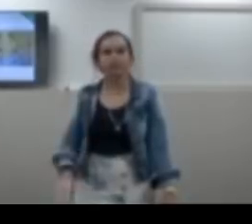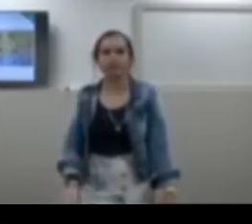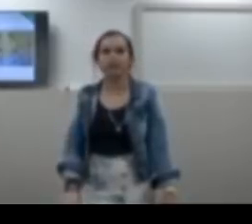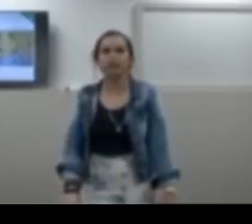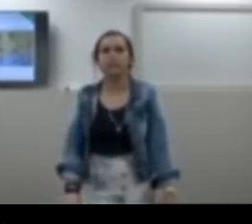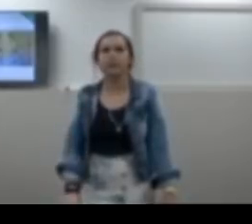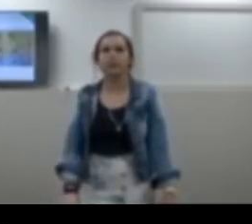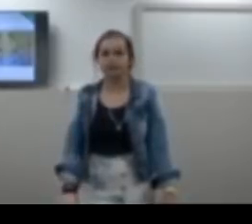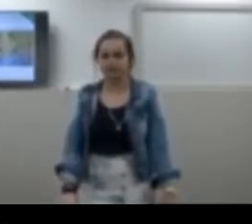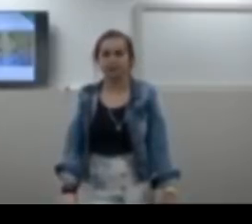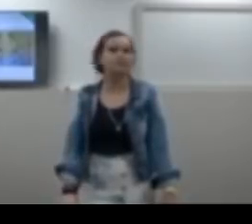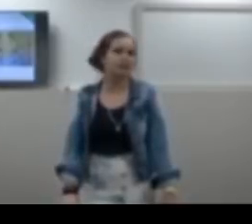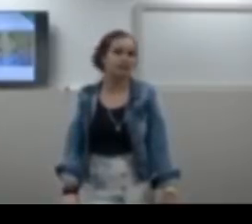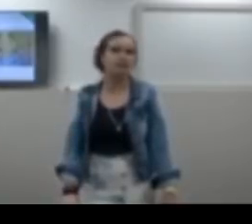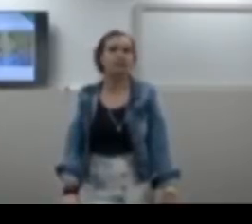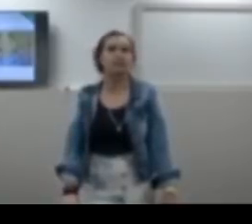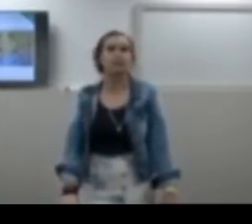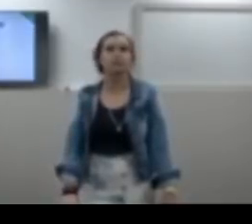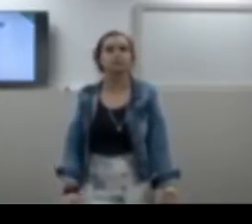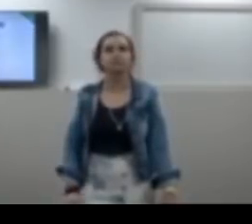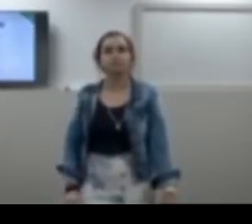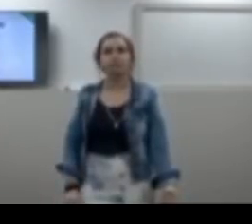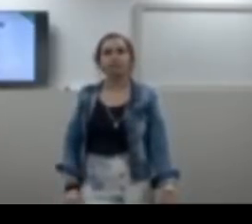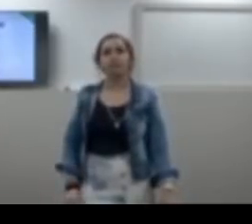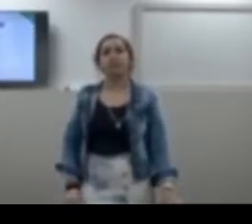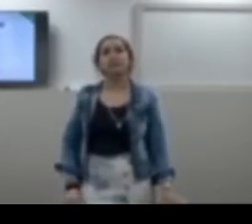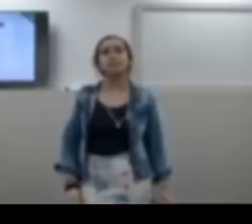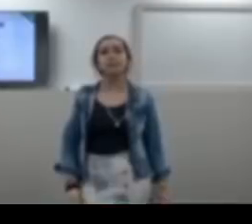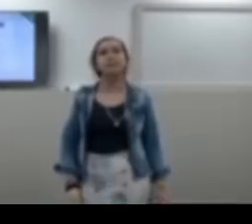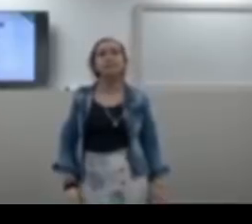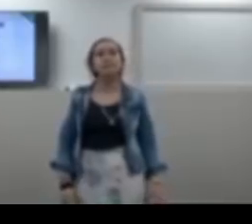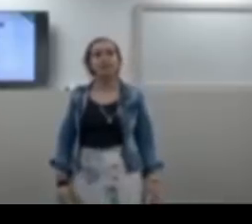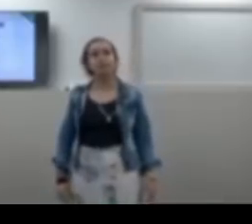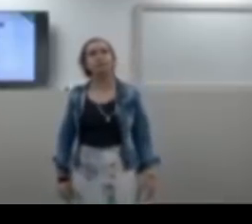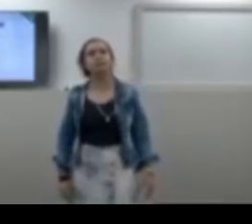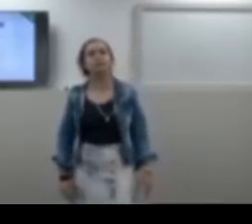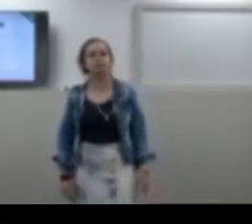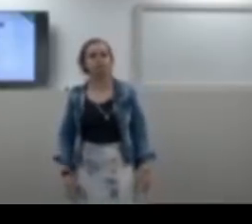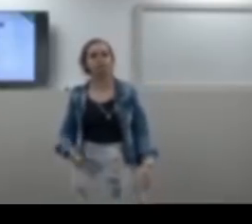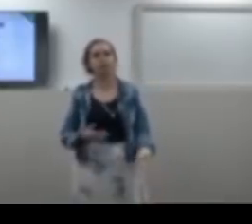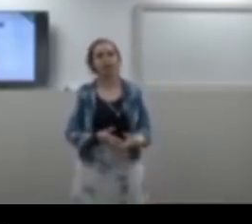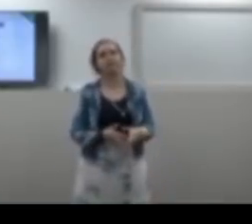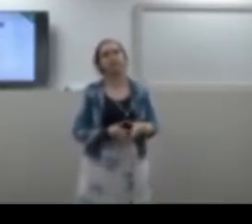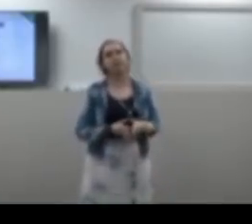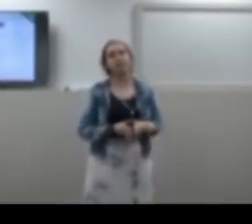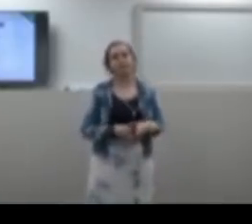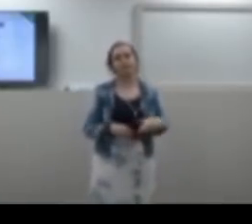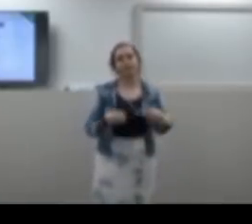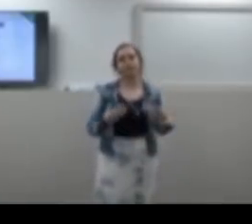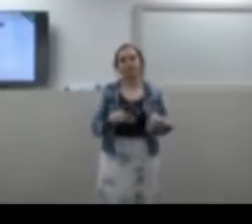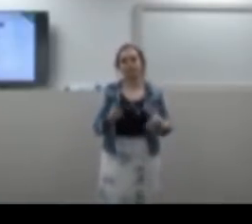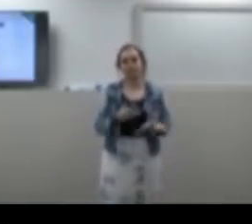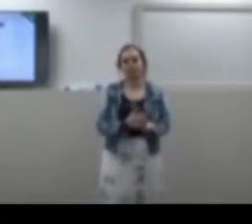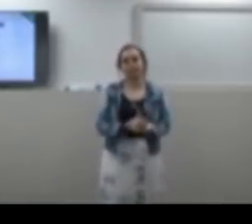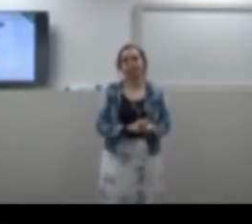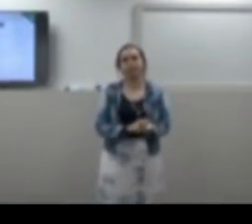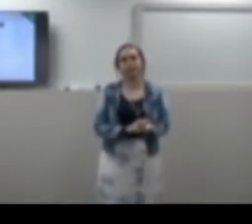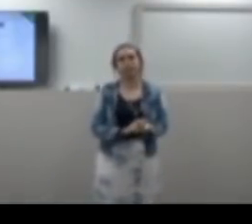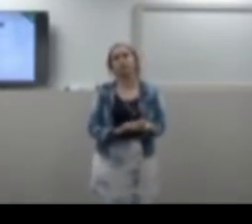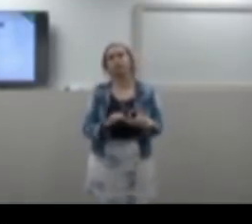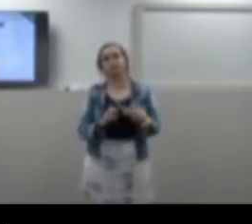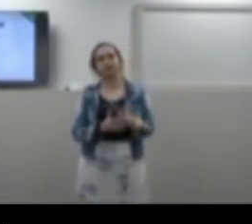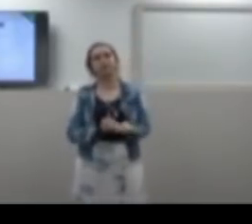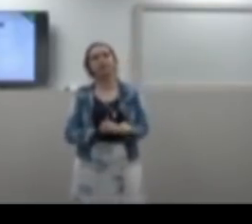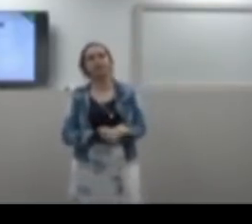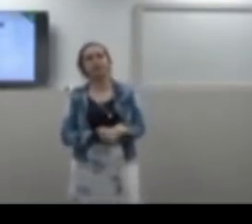comer, enfim, né, para se manter nessa região. Tem várias espécies que migram para essas regiões de banhado para poder, né, em determinada